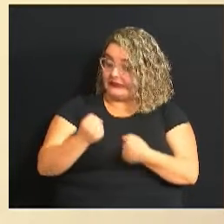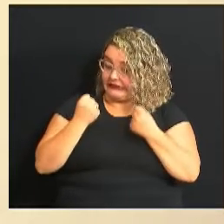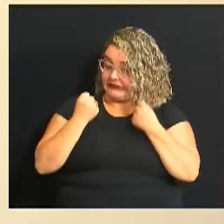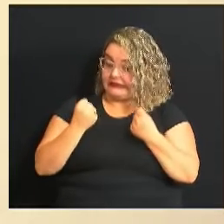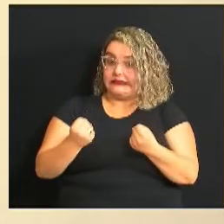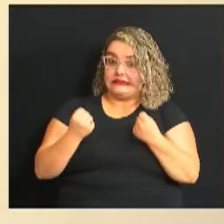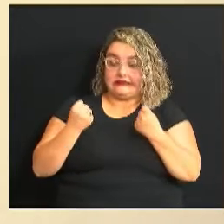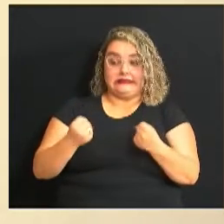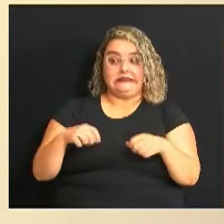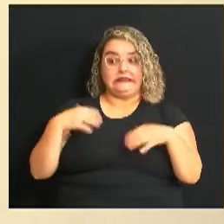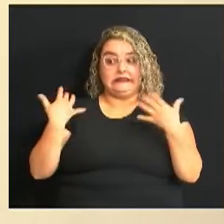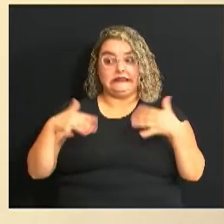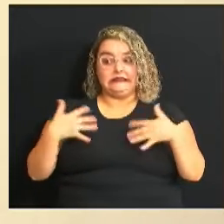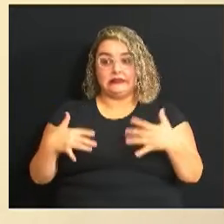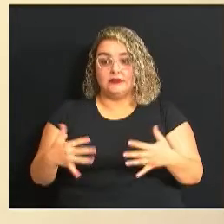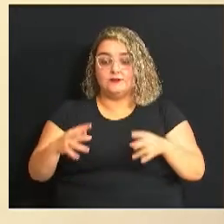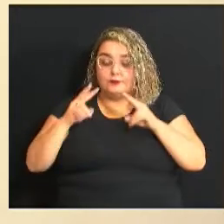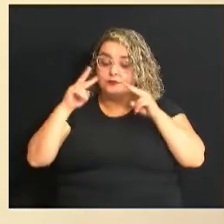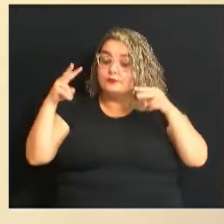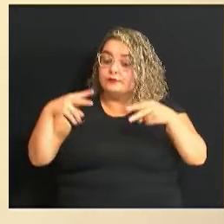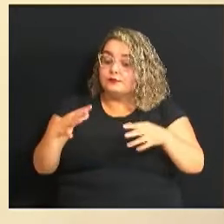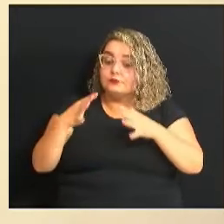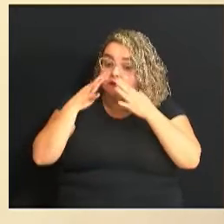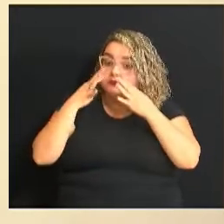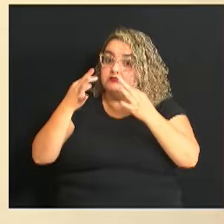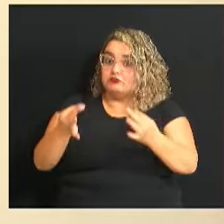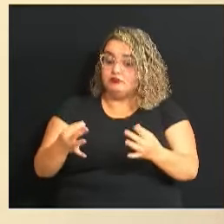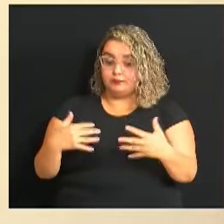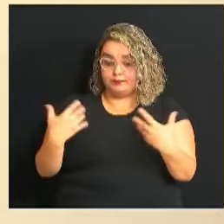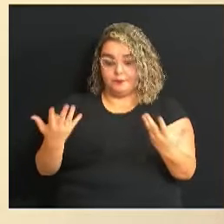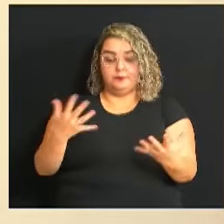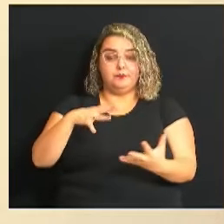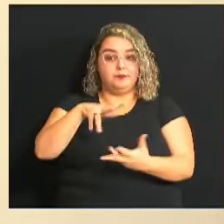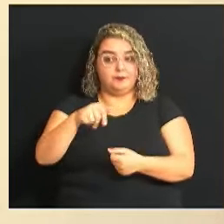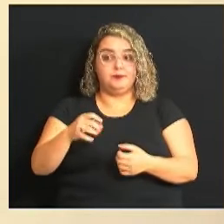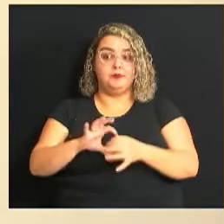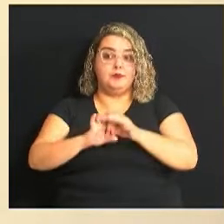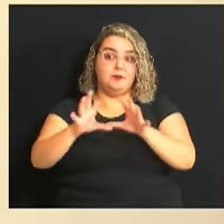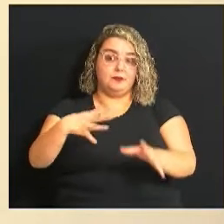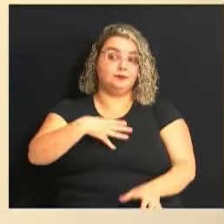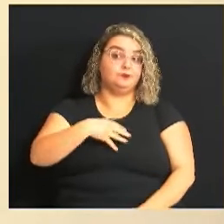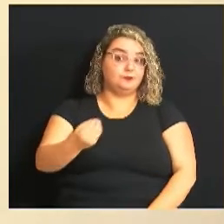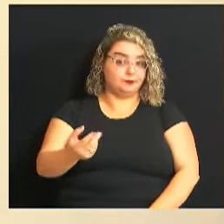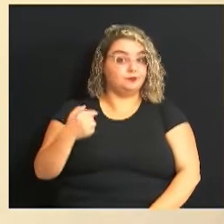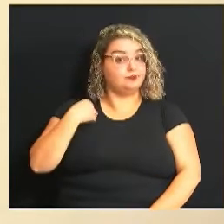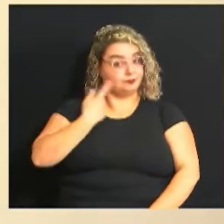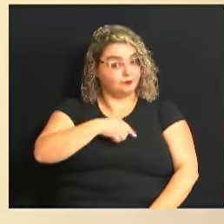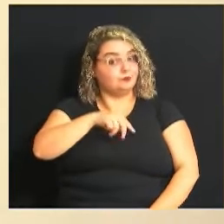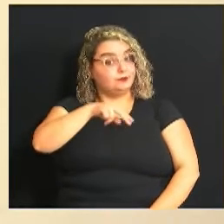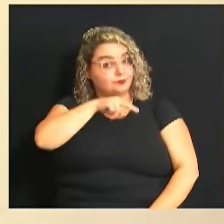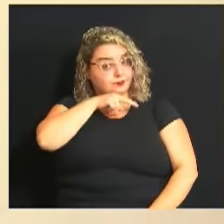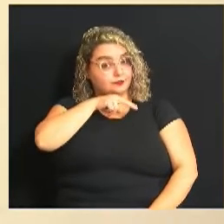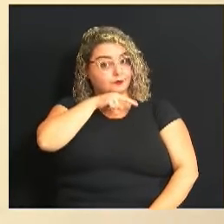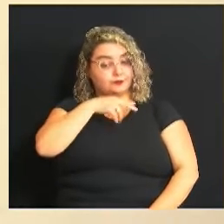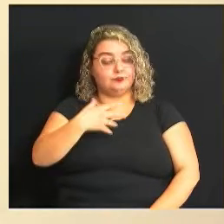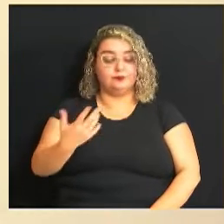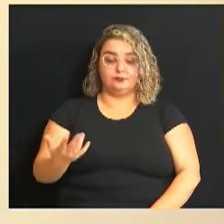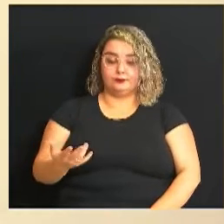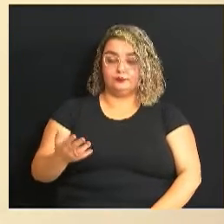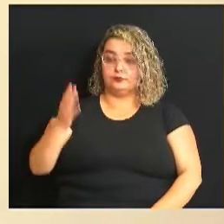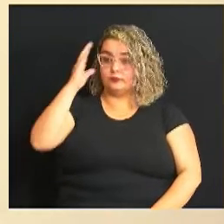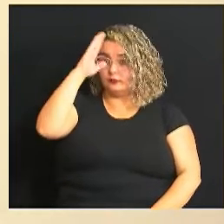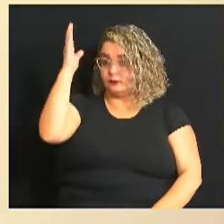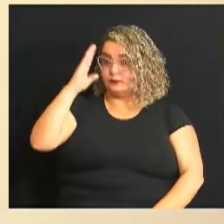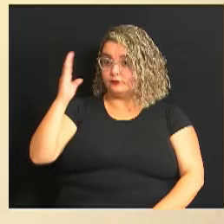que olhar com olhos atentos para ver que mundo nós vamos deixar para os nossos filhos e para os nossos netos. O Brasil,